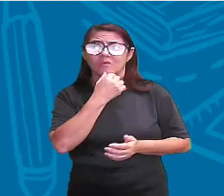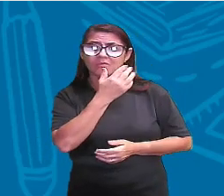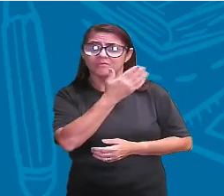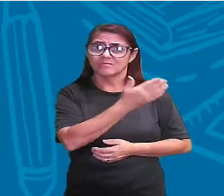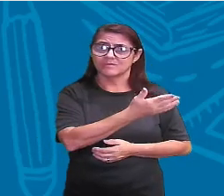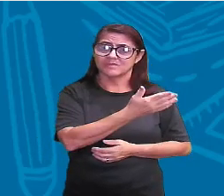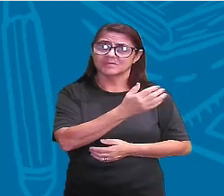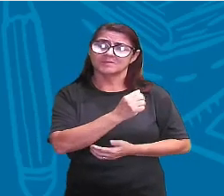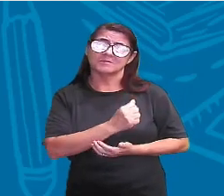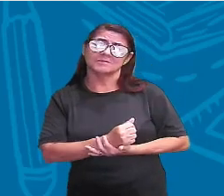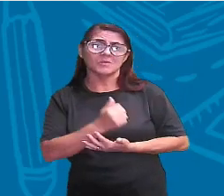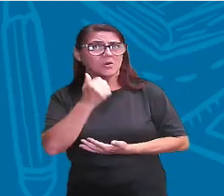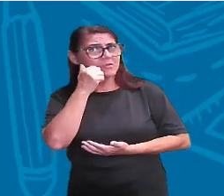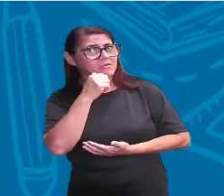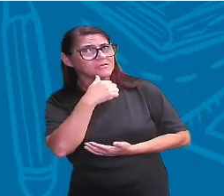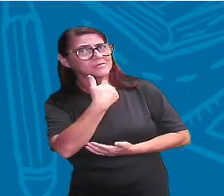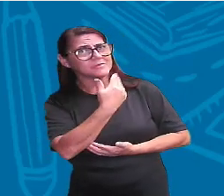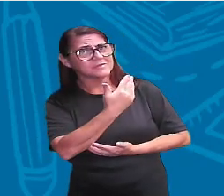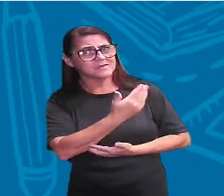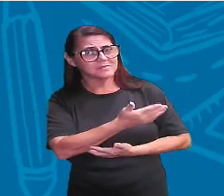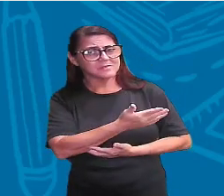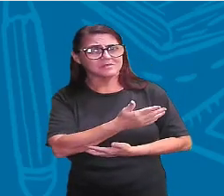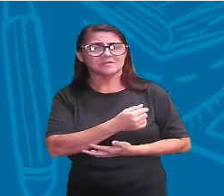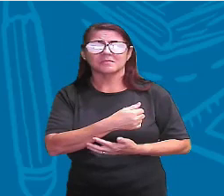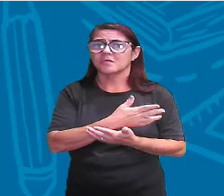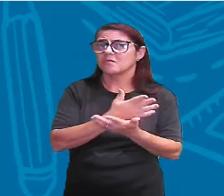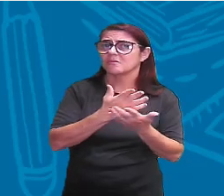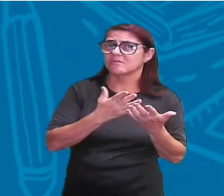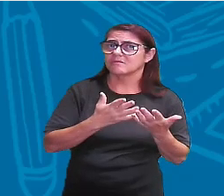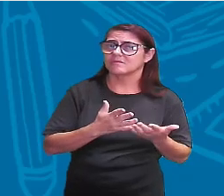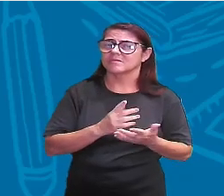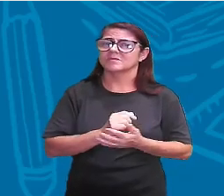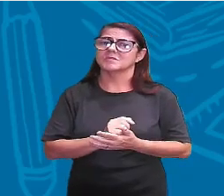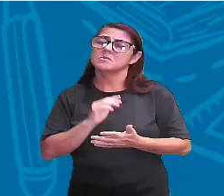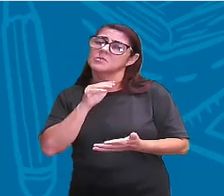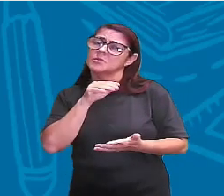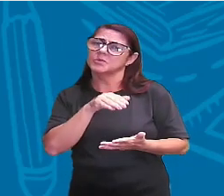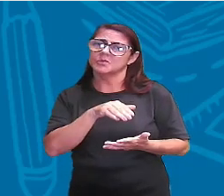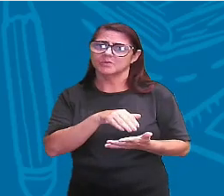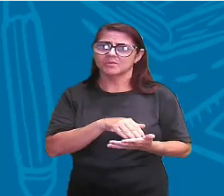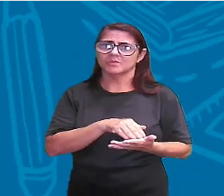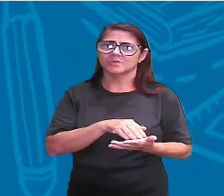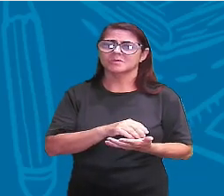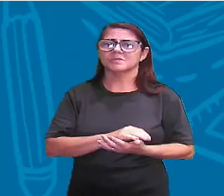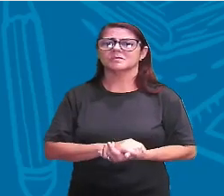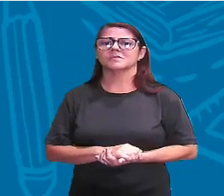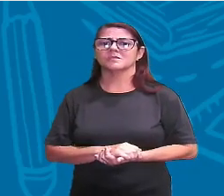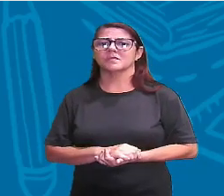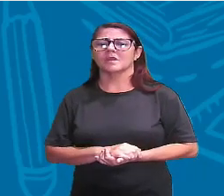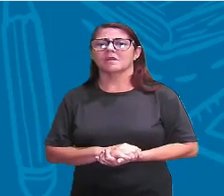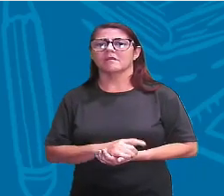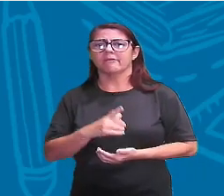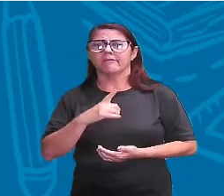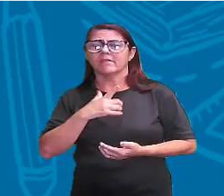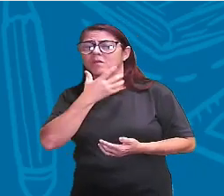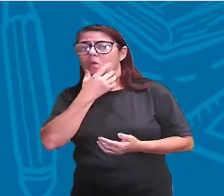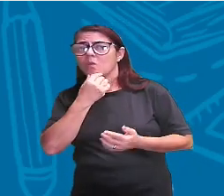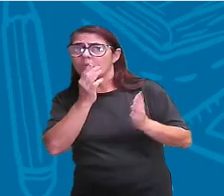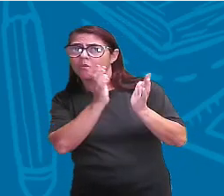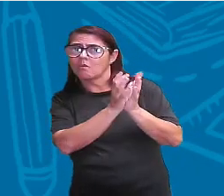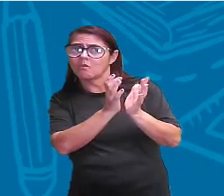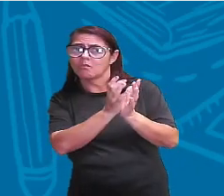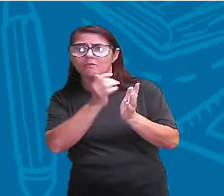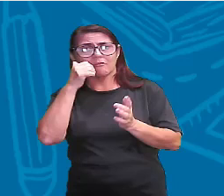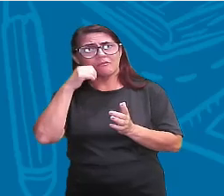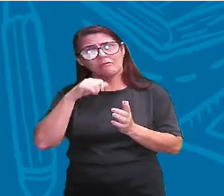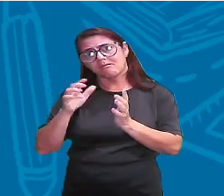pode ser no plural, vocês ou vós. E por último, they, que representa eles ou elas. Então,